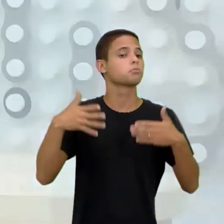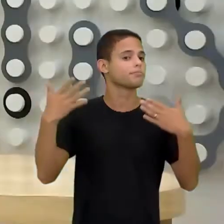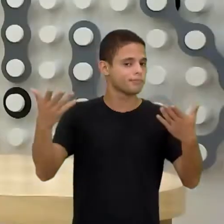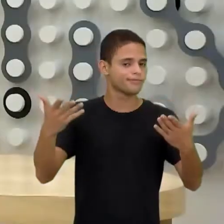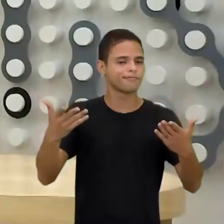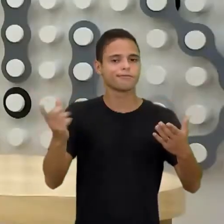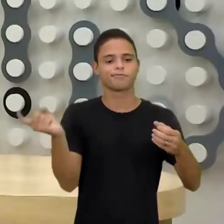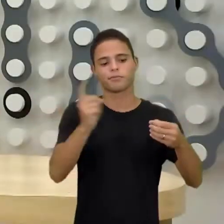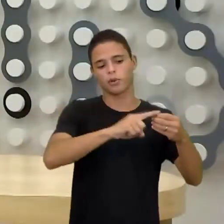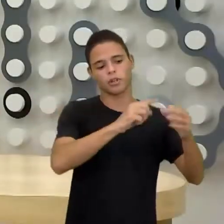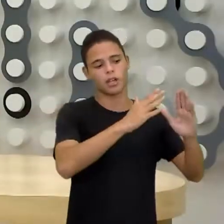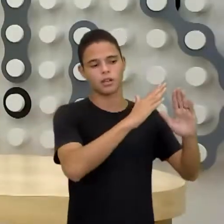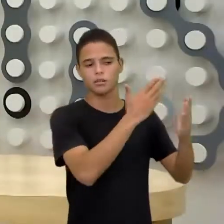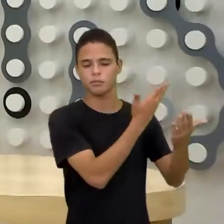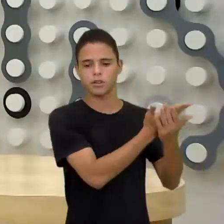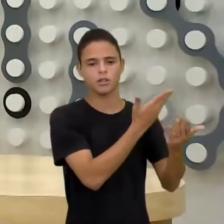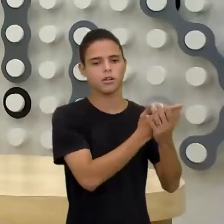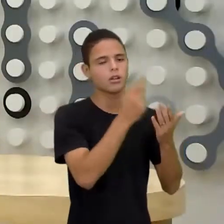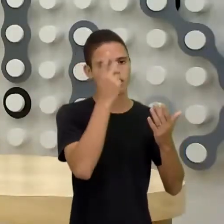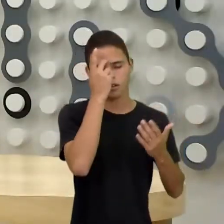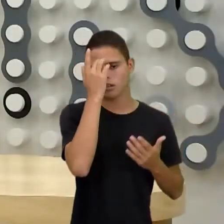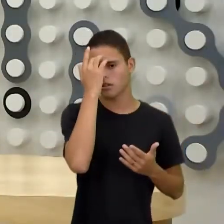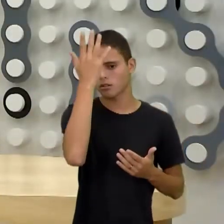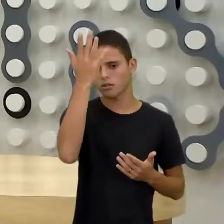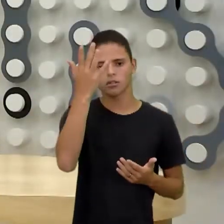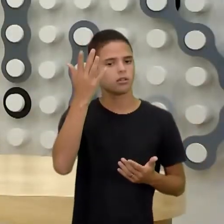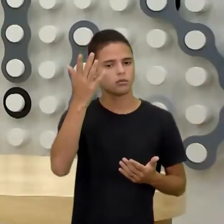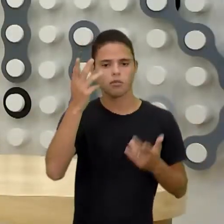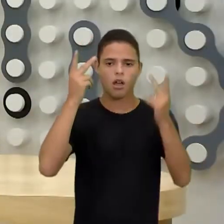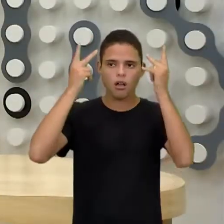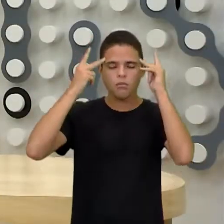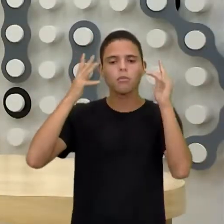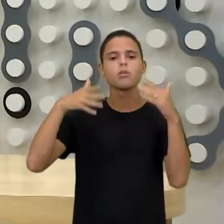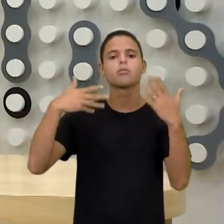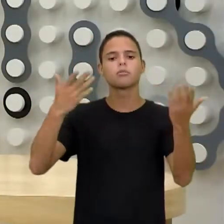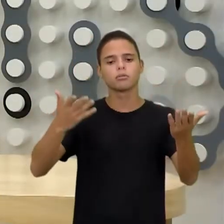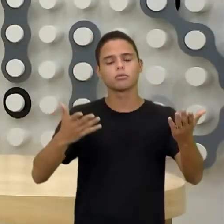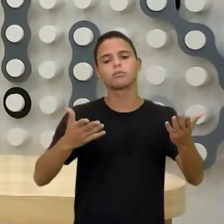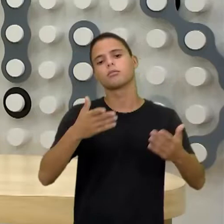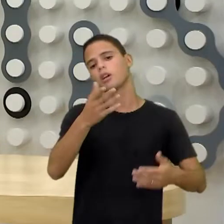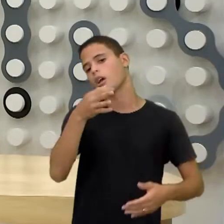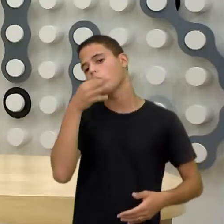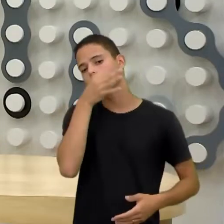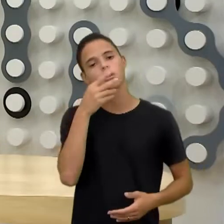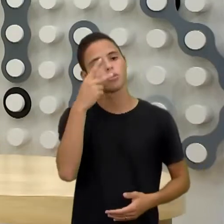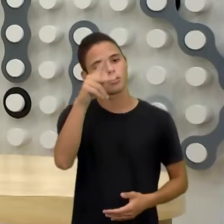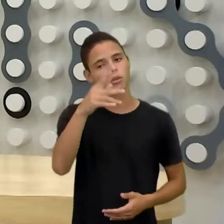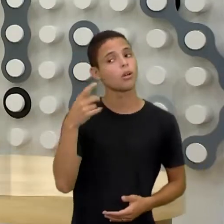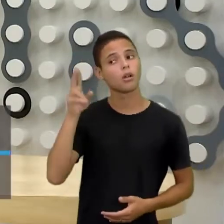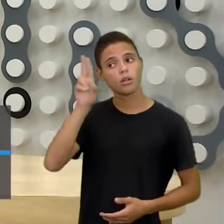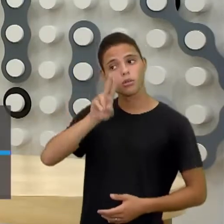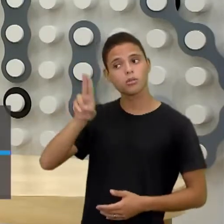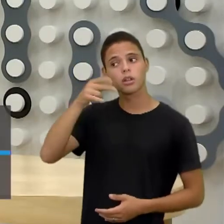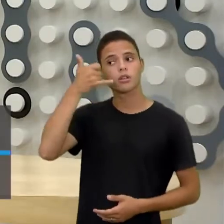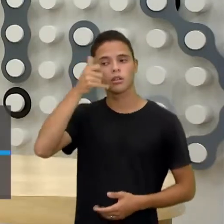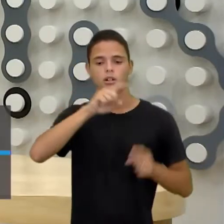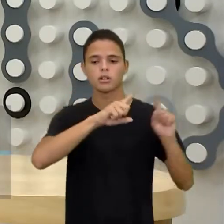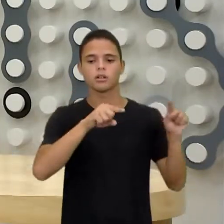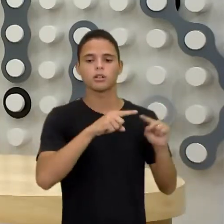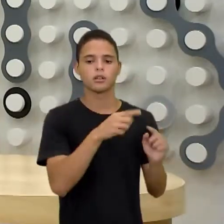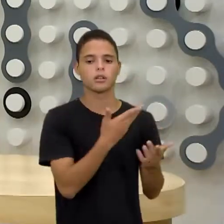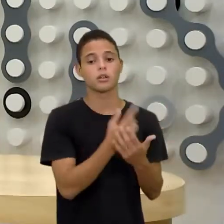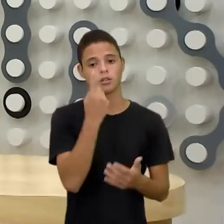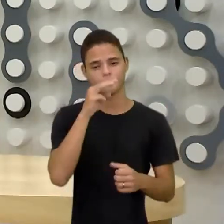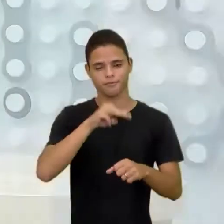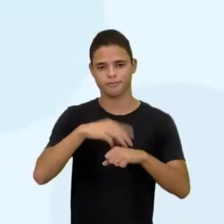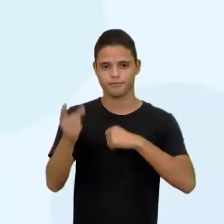às aulas normalmente, centro de mídias funcionando e tal, mas qual é a sua opinião sobre o uso de celulares em sala de aula? 1